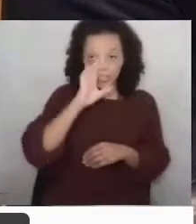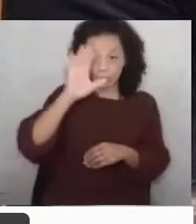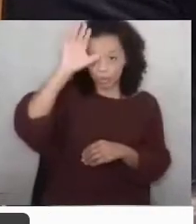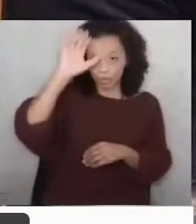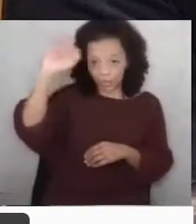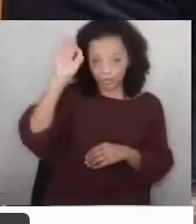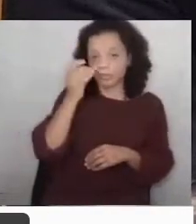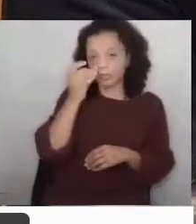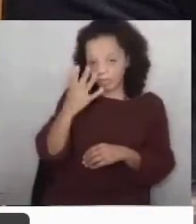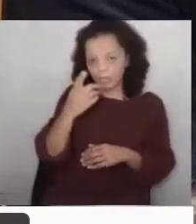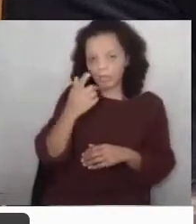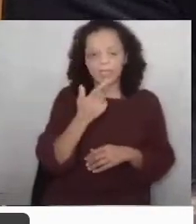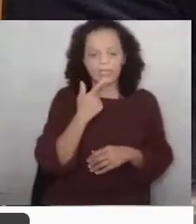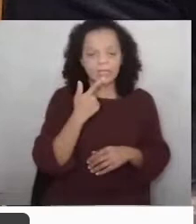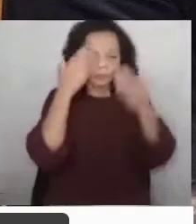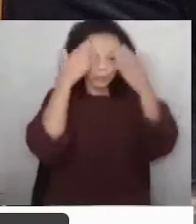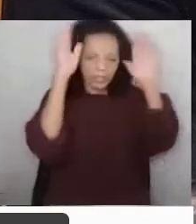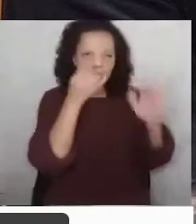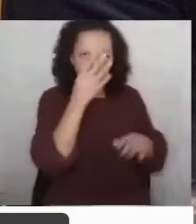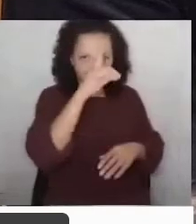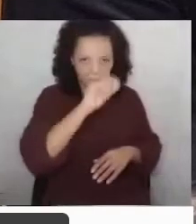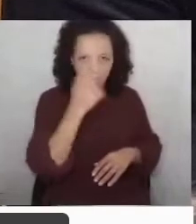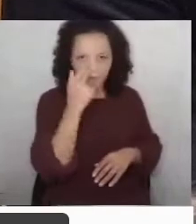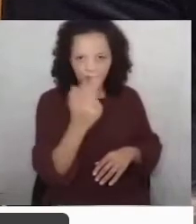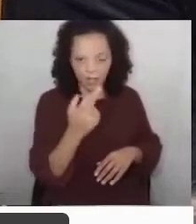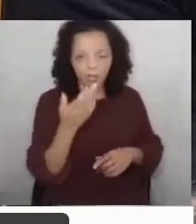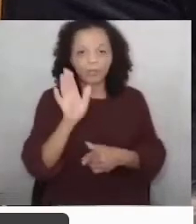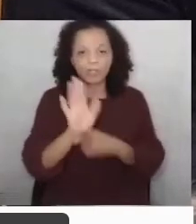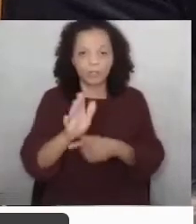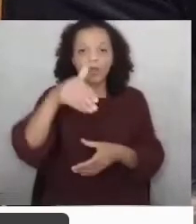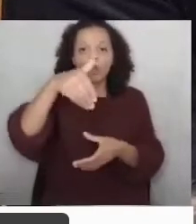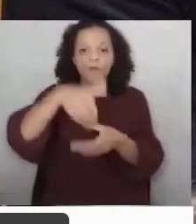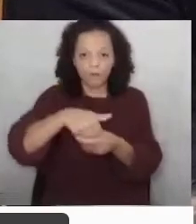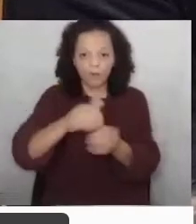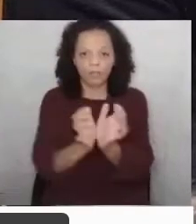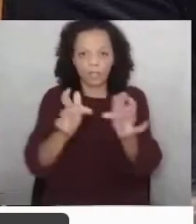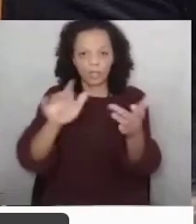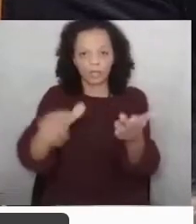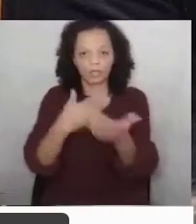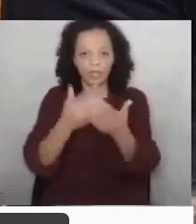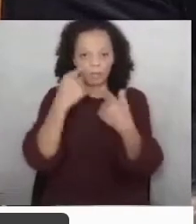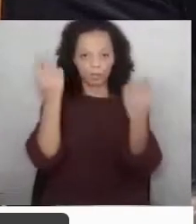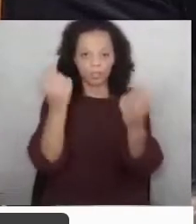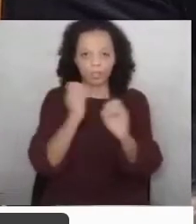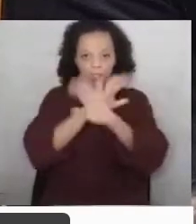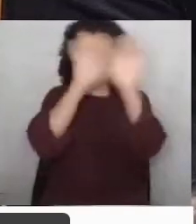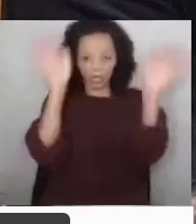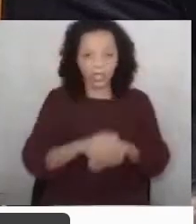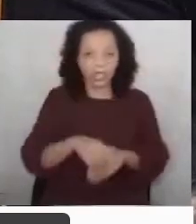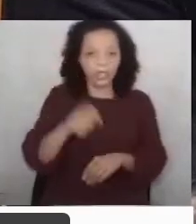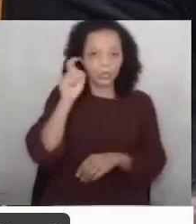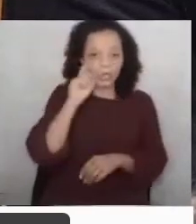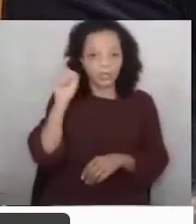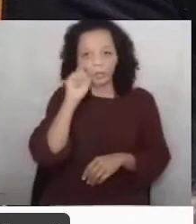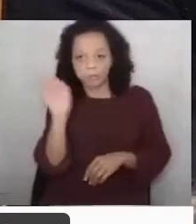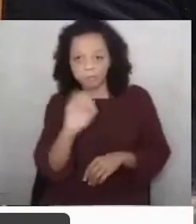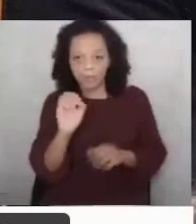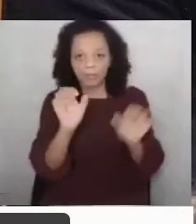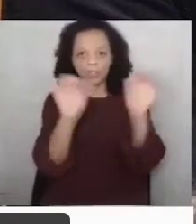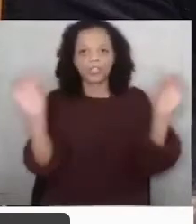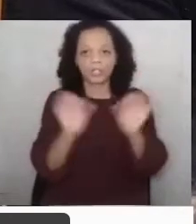sinónimo de uma democracia frágil o exemplo do voto eletrônico é clarificador mais do que a segurança ou Insegurança do próprio sistema